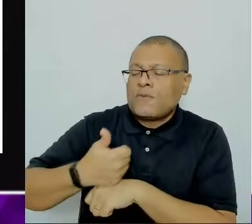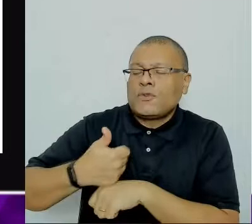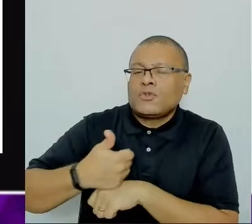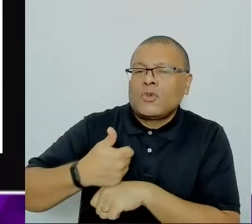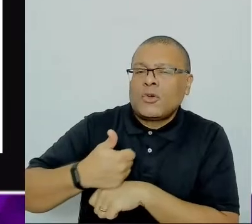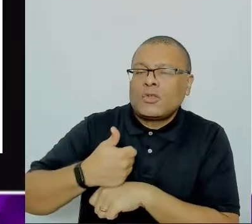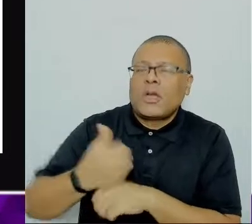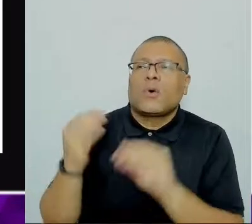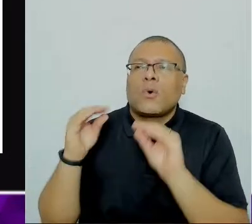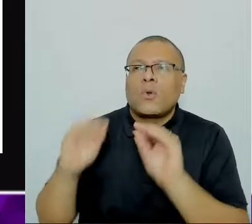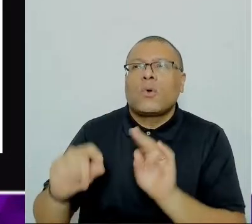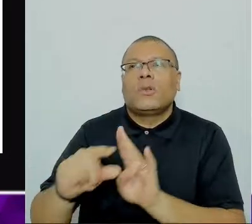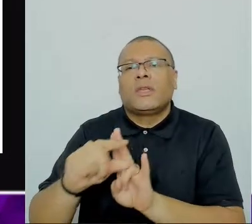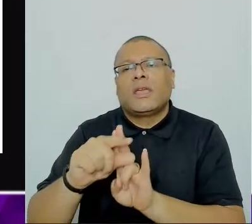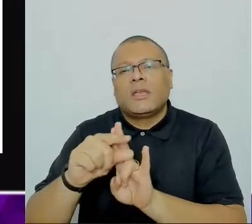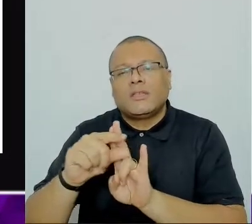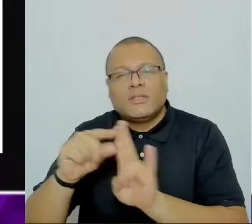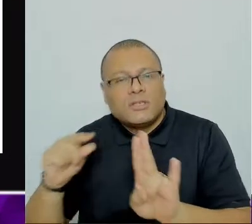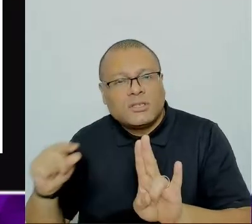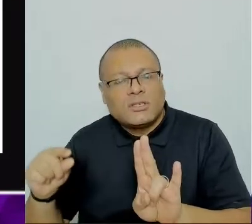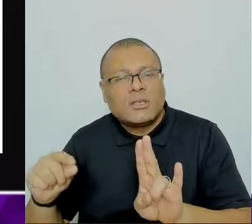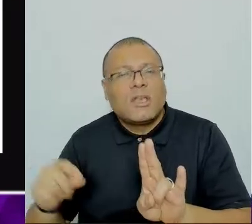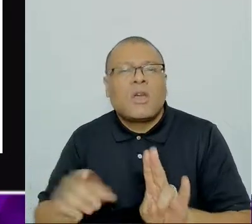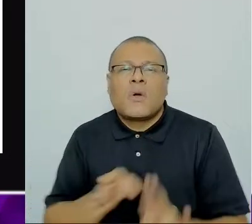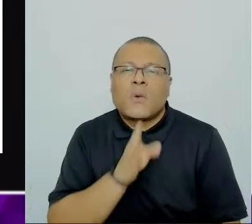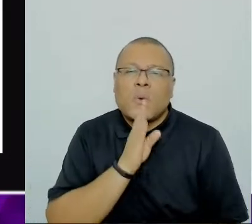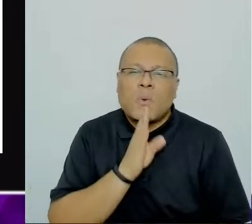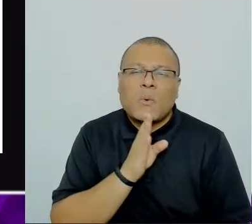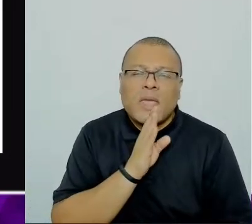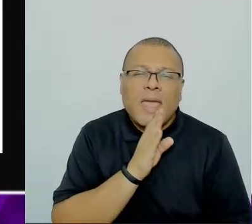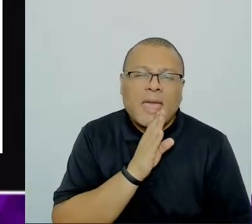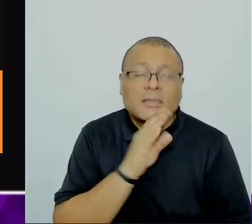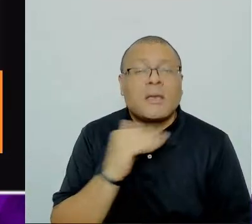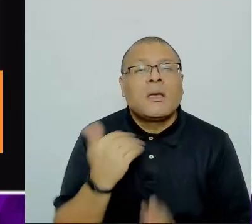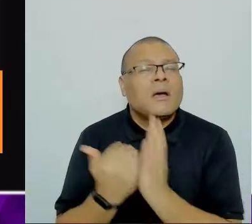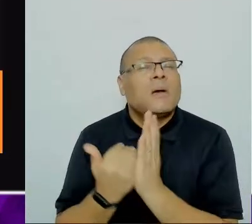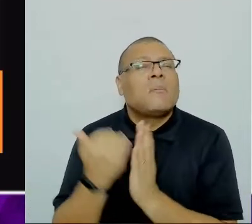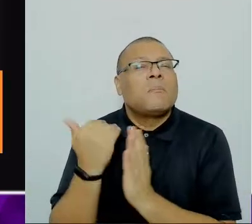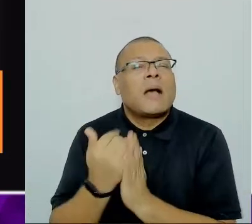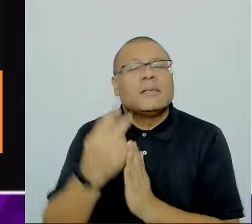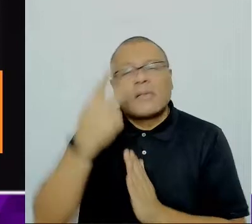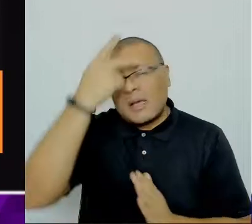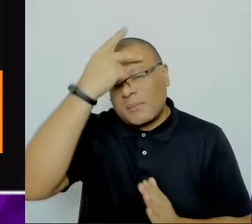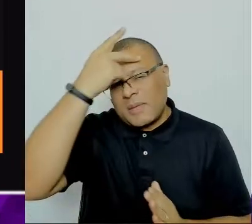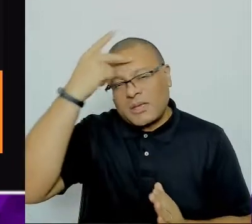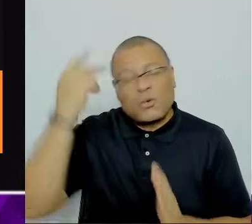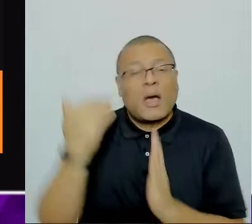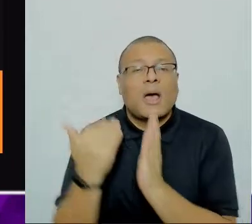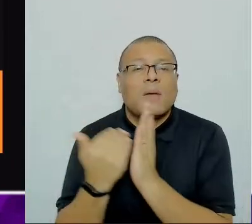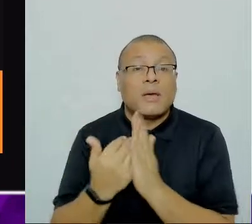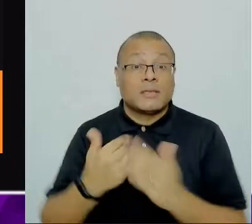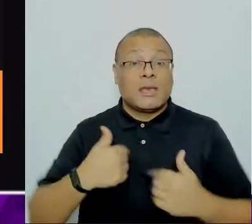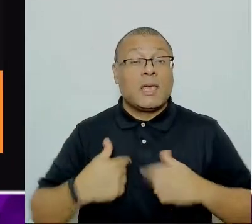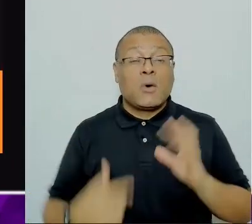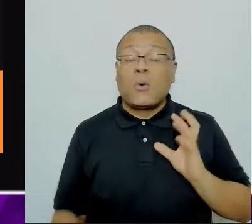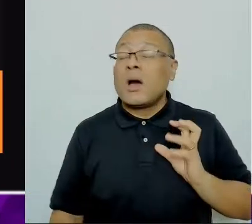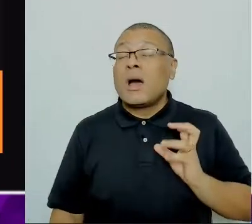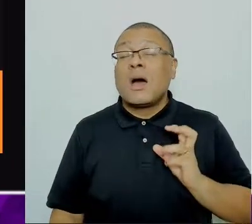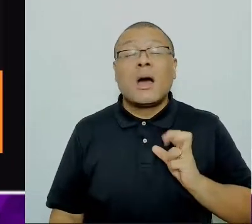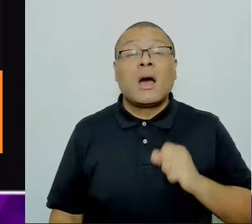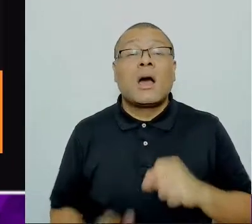no LinkedIn, colocaram aí o que vocês conhecem, mas o que tem aí além da pessoa? O Ale aqui, por exemplo, eu adoro, tá? Eu adoro